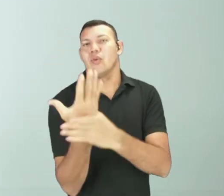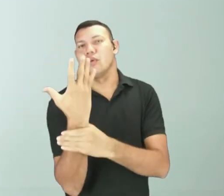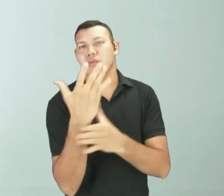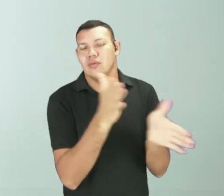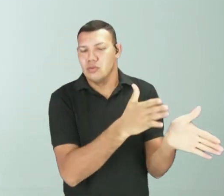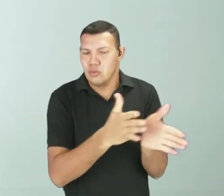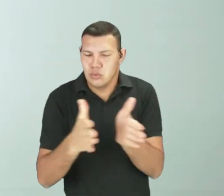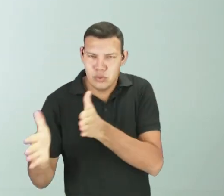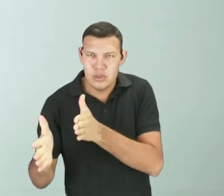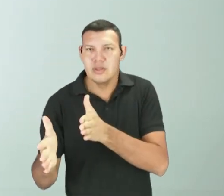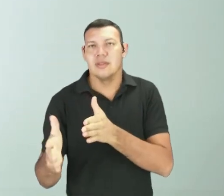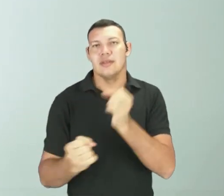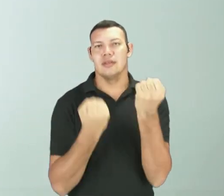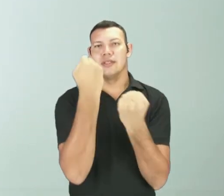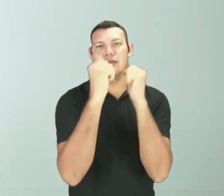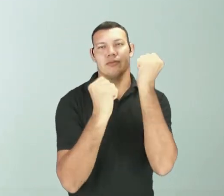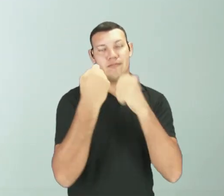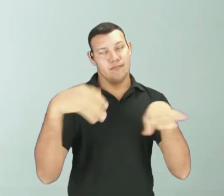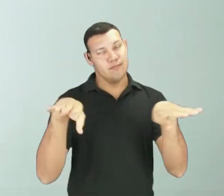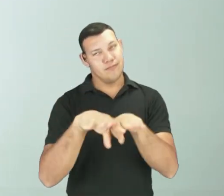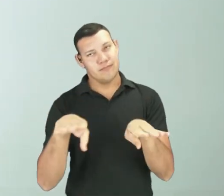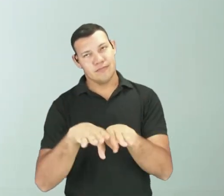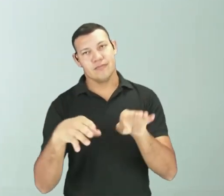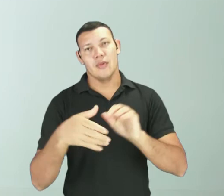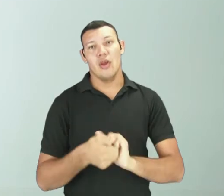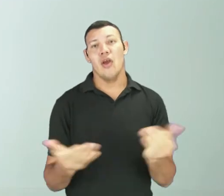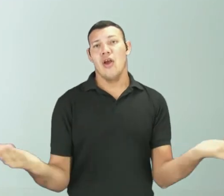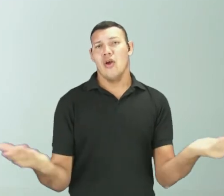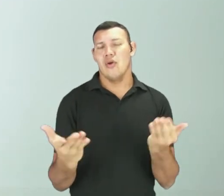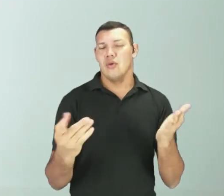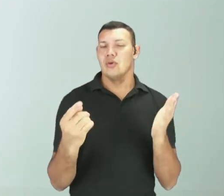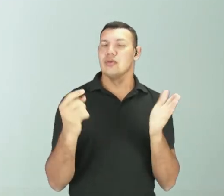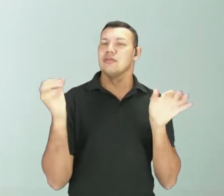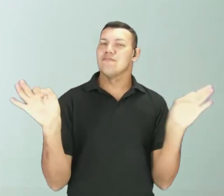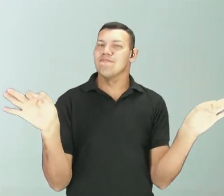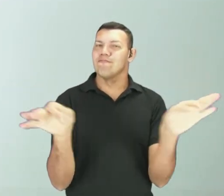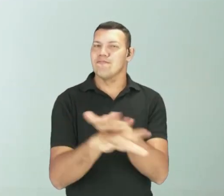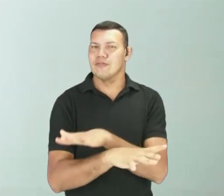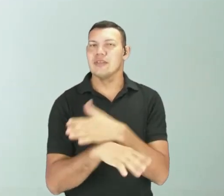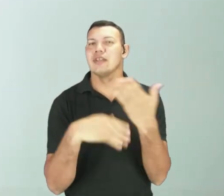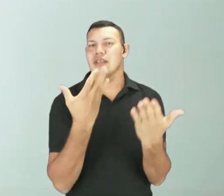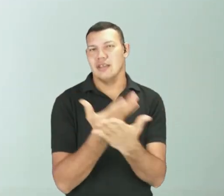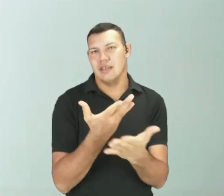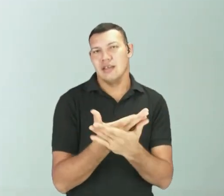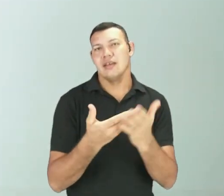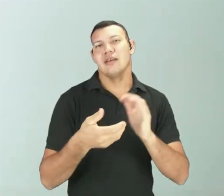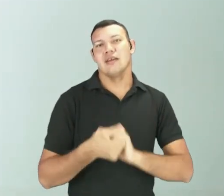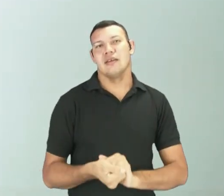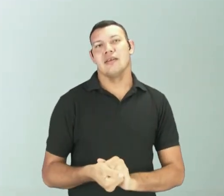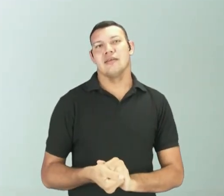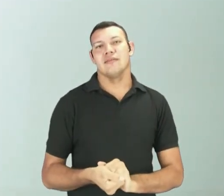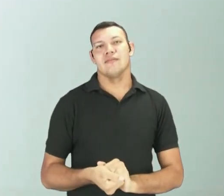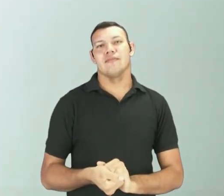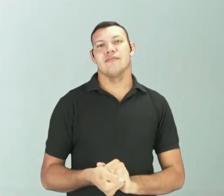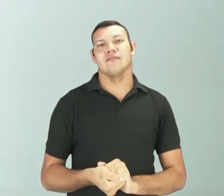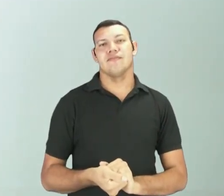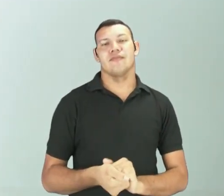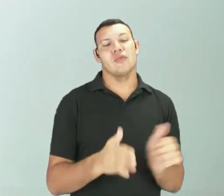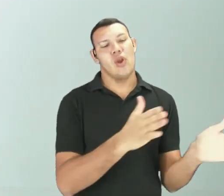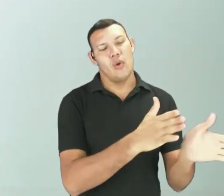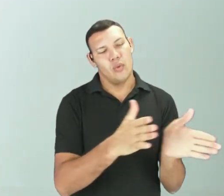contribui para esse processo de industrialização também. Mas por hoje, a gente finaliza a aula nesse primeiro tópico, que é esse